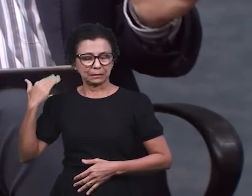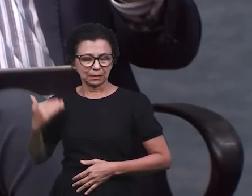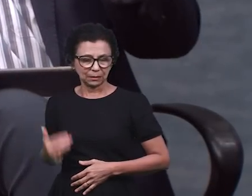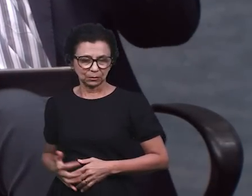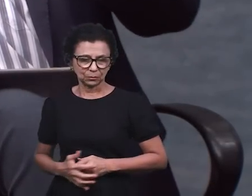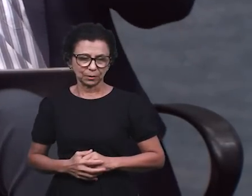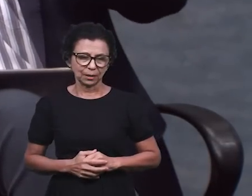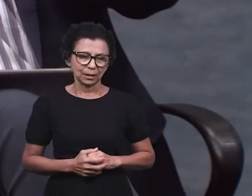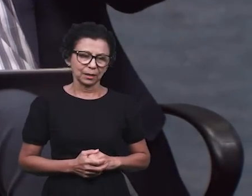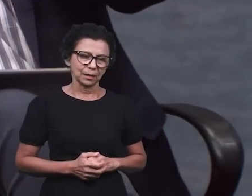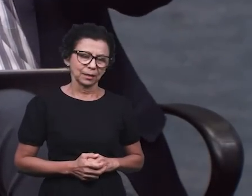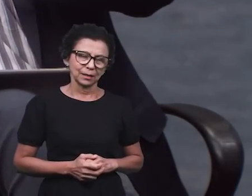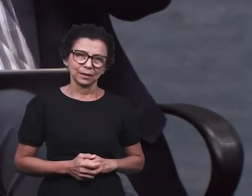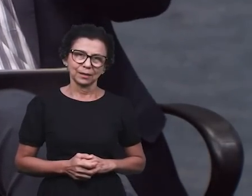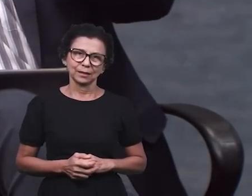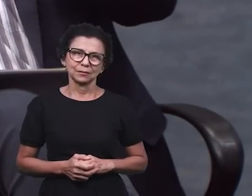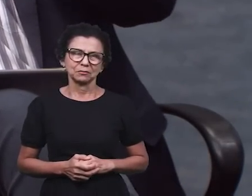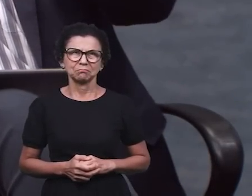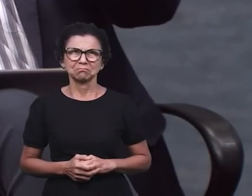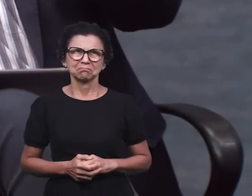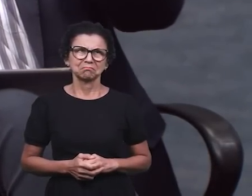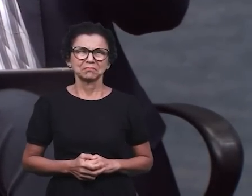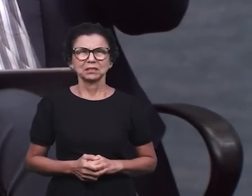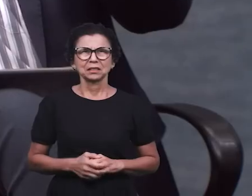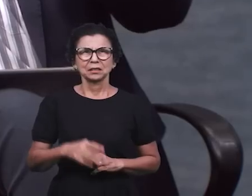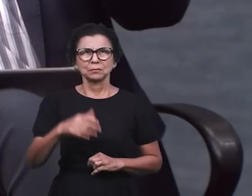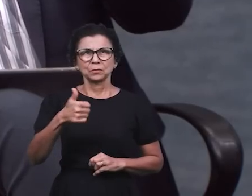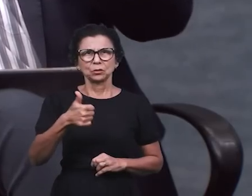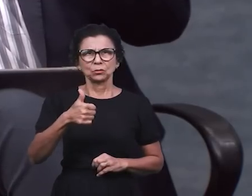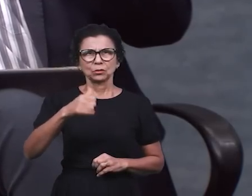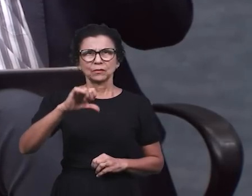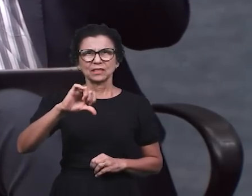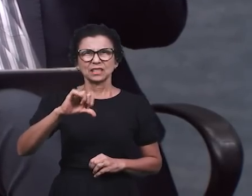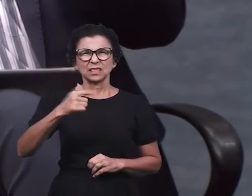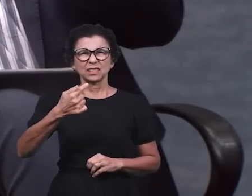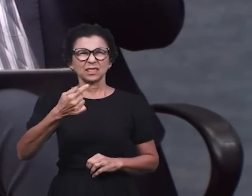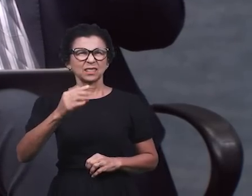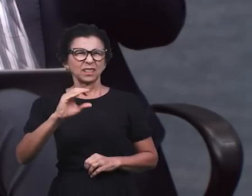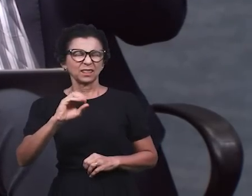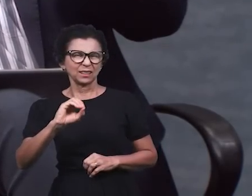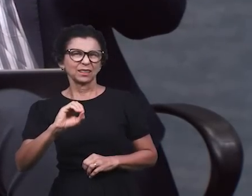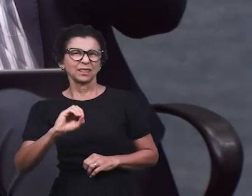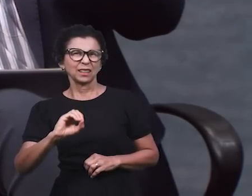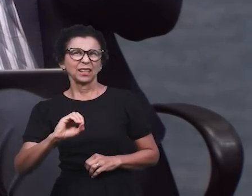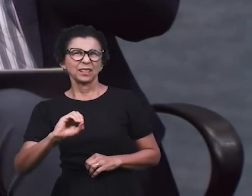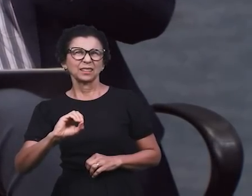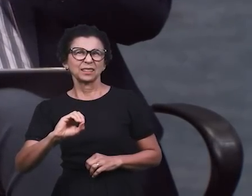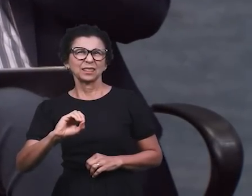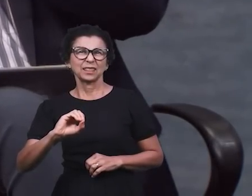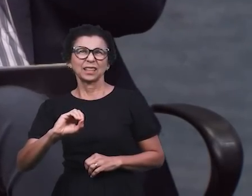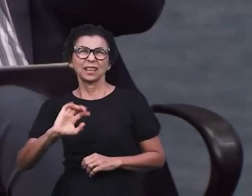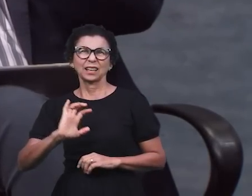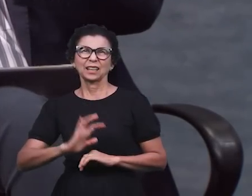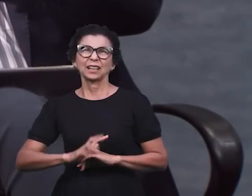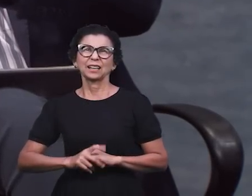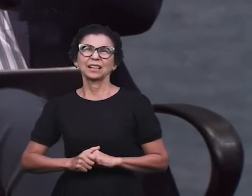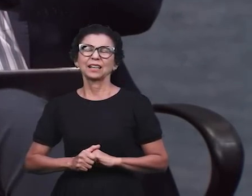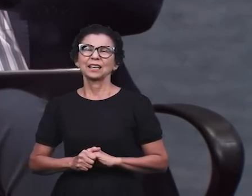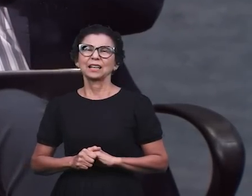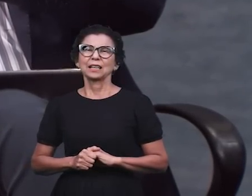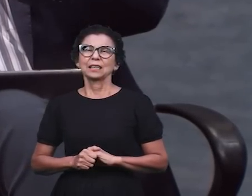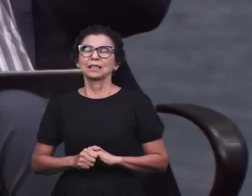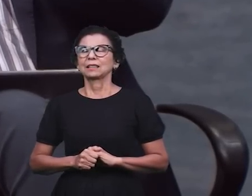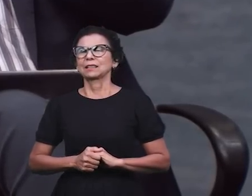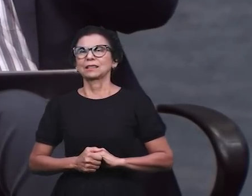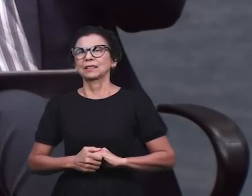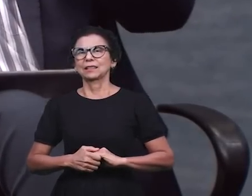época, na década de 70, nós estávamos vivendo um outro momento da